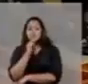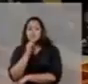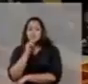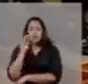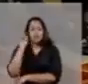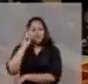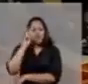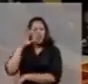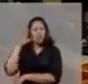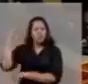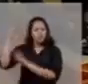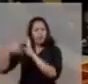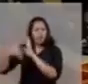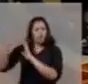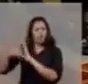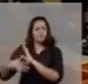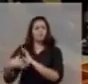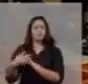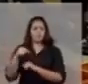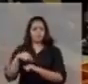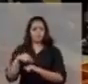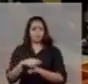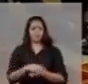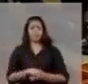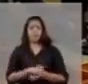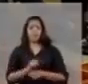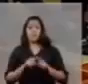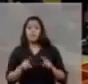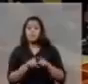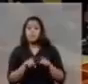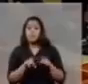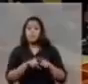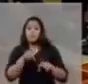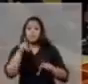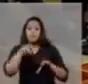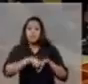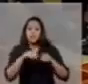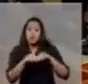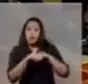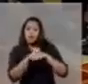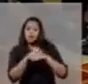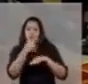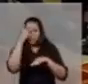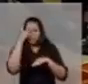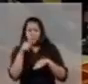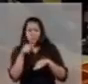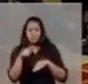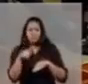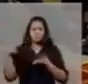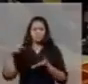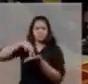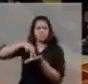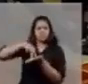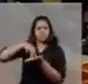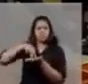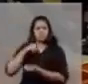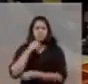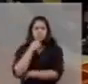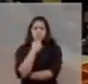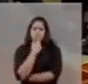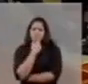foram feitas nesse microfone, como também nos sapatos dos narradores. E, por